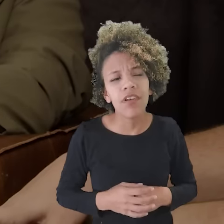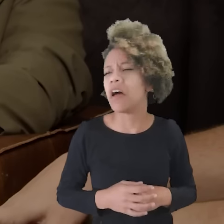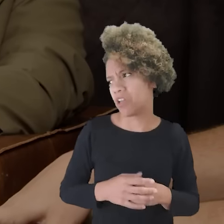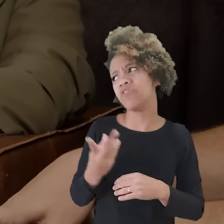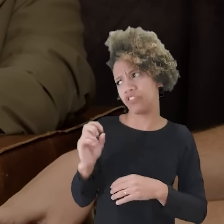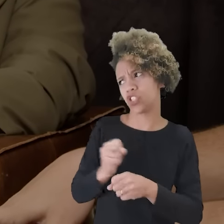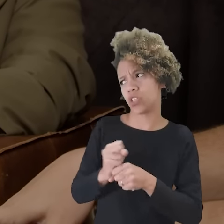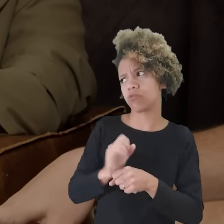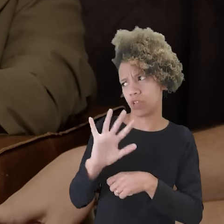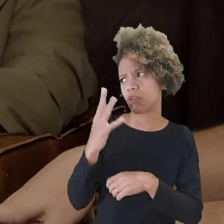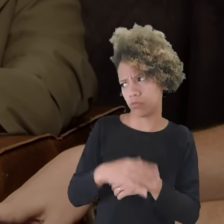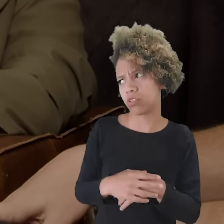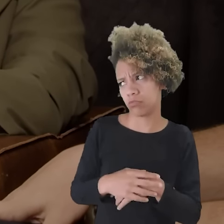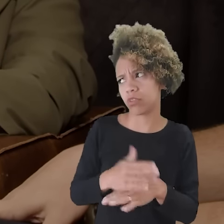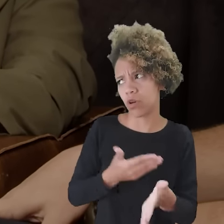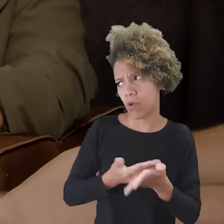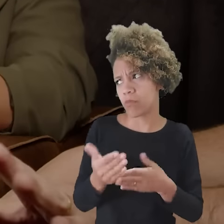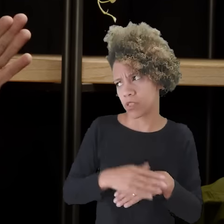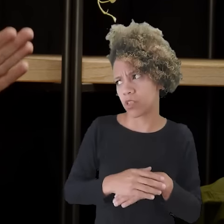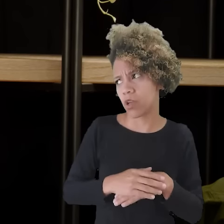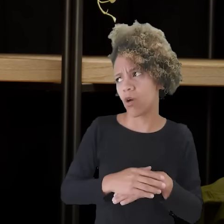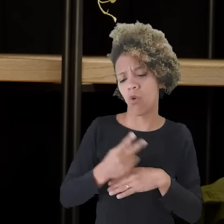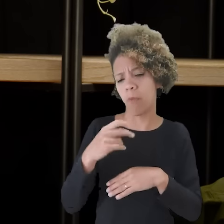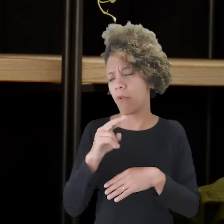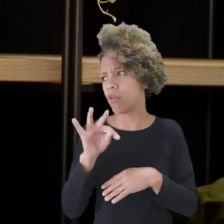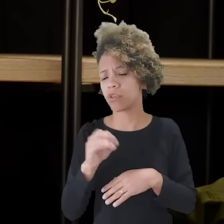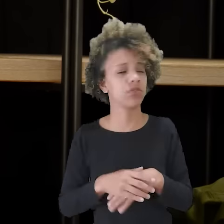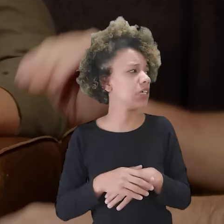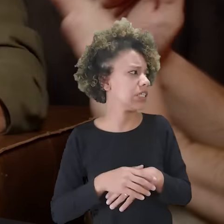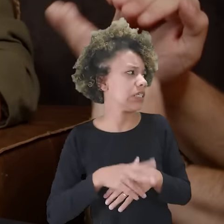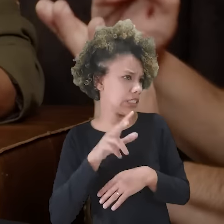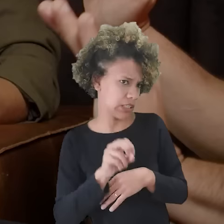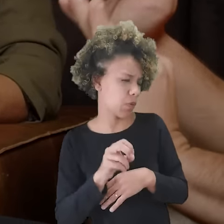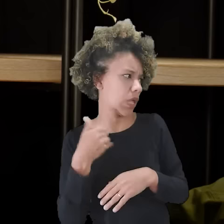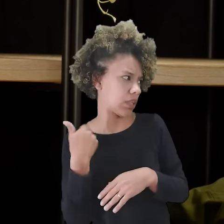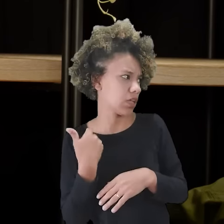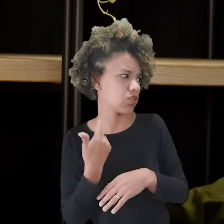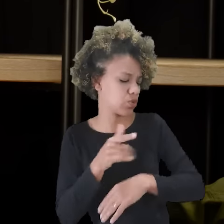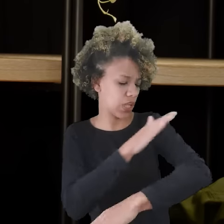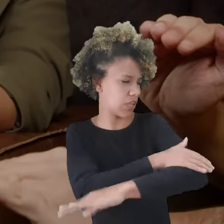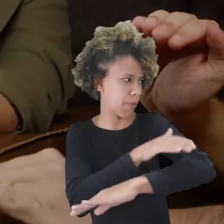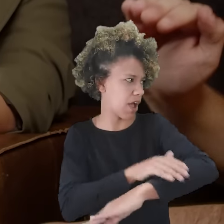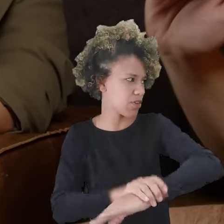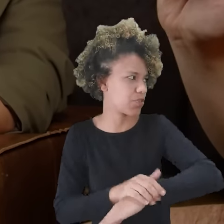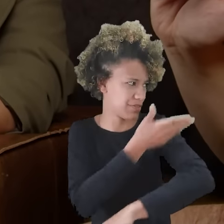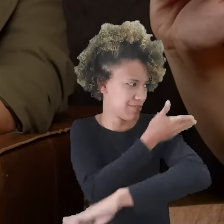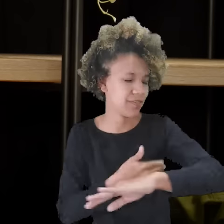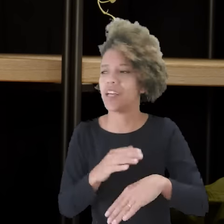vem acontecendo que começou o ponto não tem cara de 50 anos sem braço é a geração Millenium